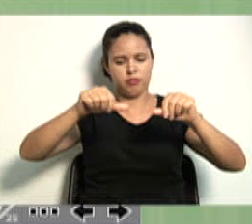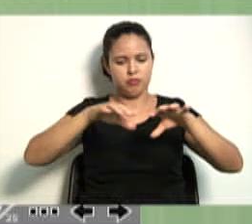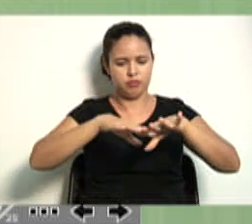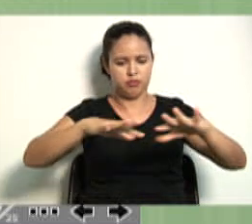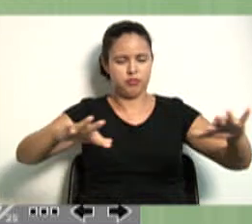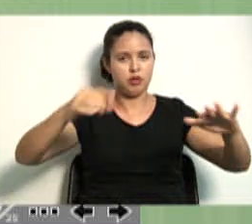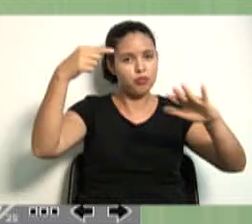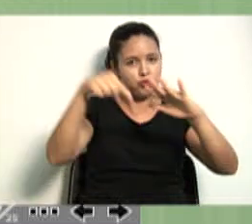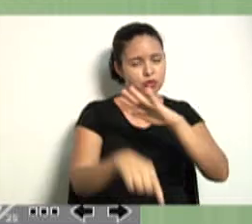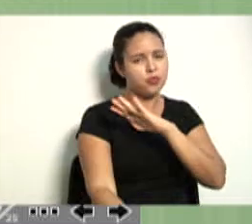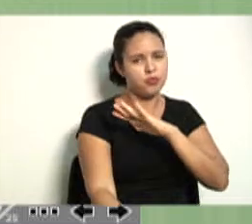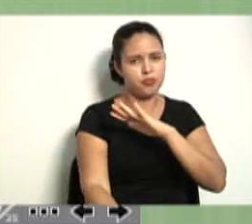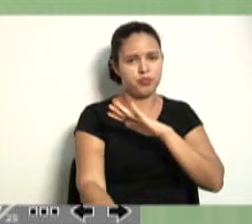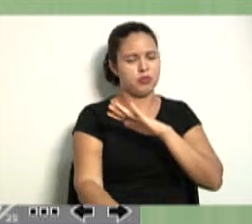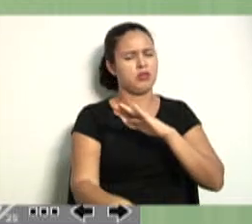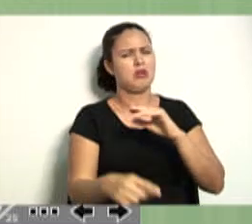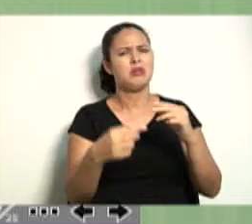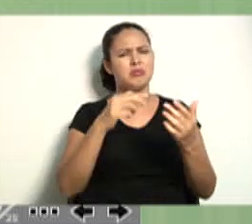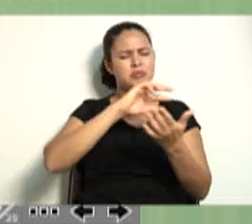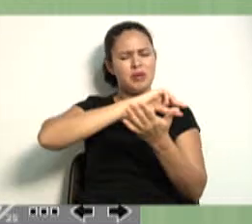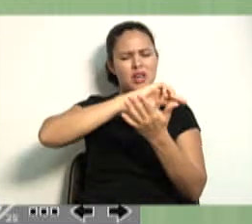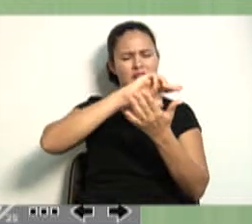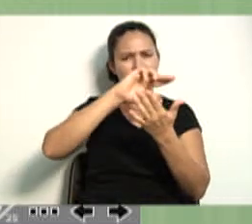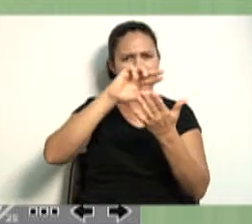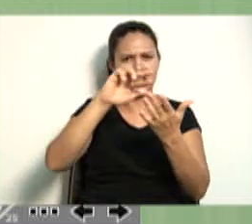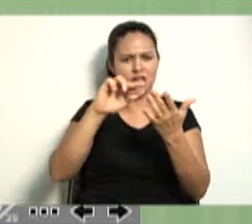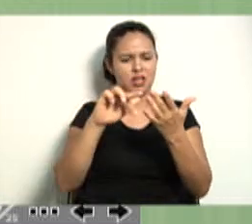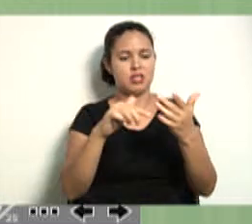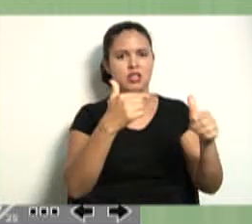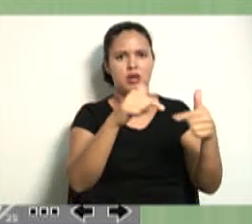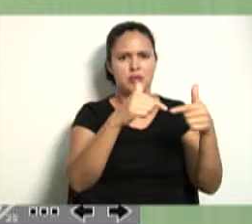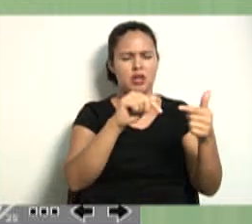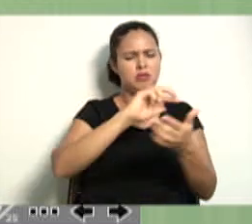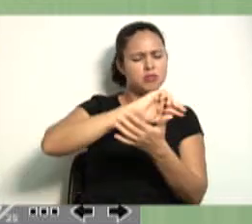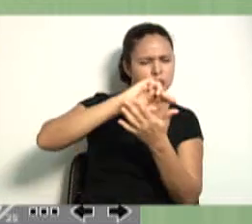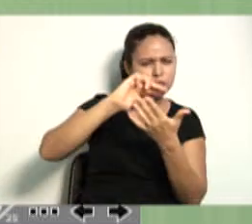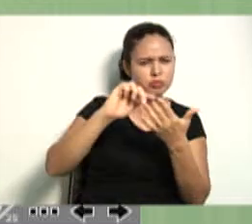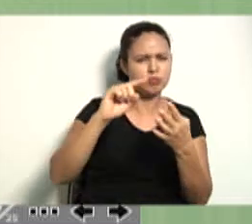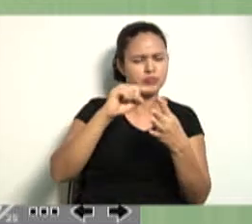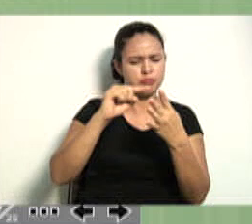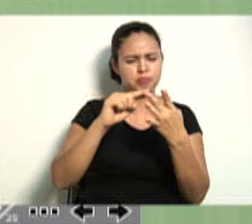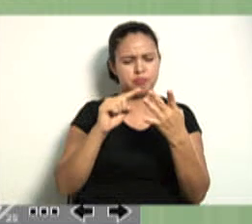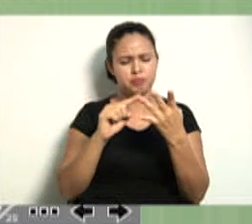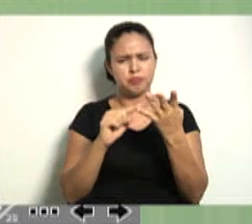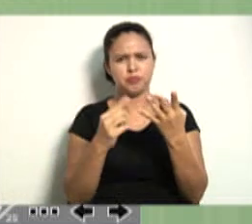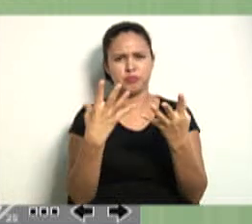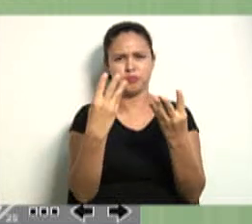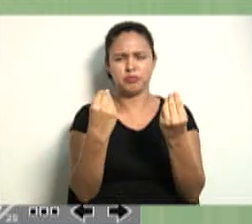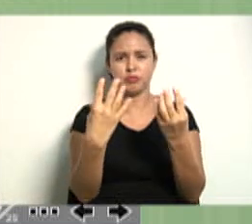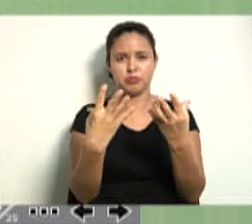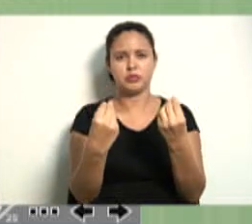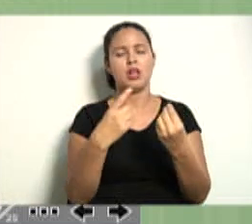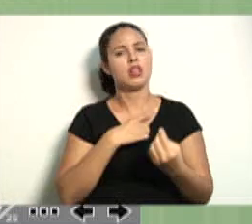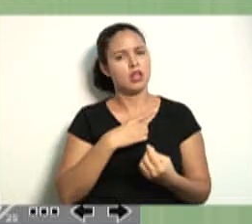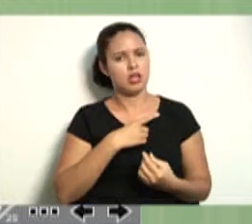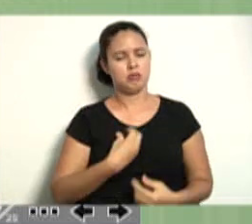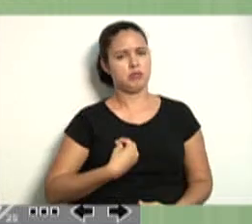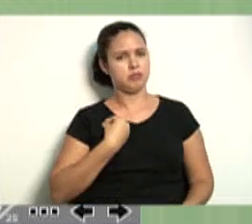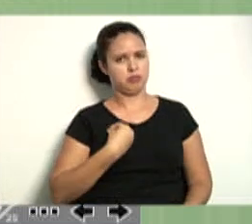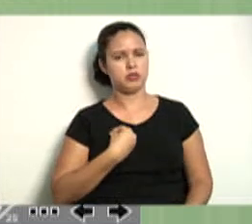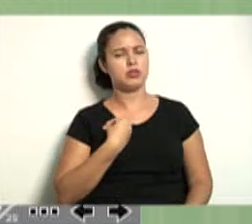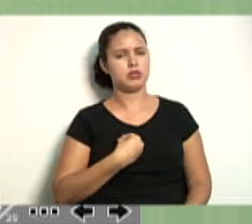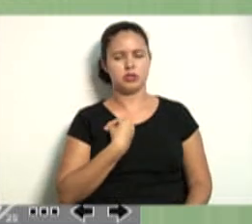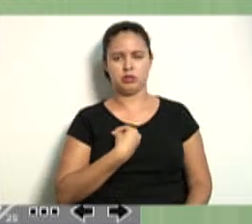dizer coexistir? Quer dizer que todas essas formas de trabalho existem ao mesmo